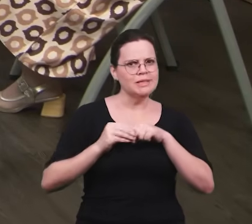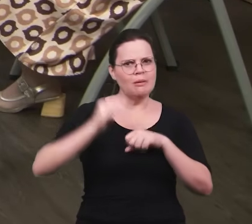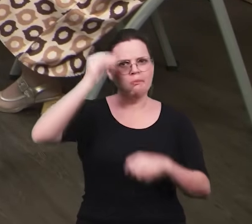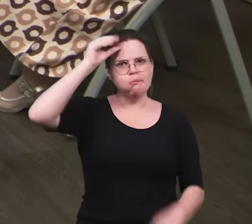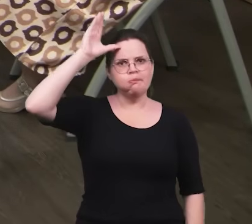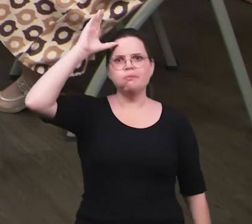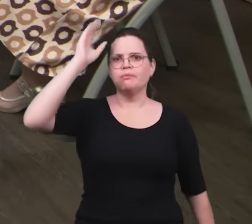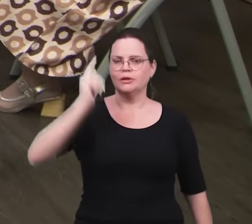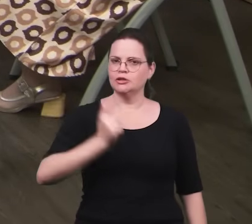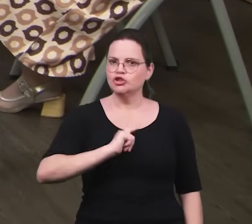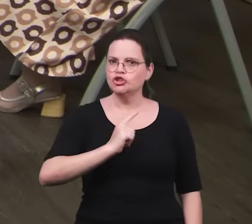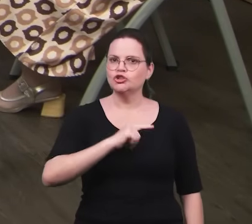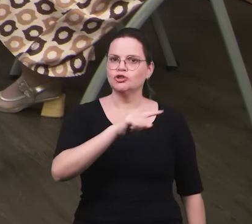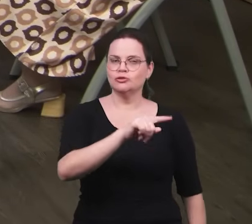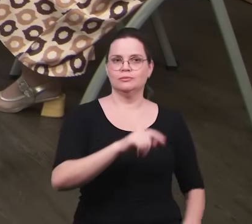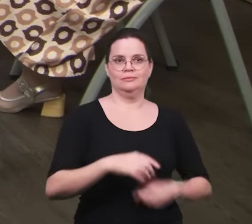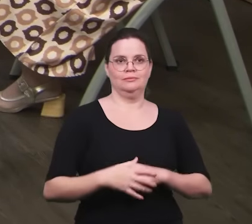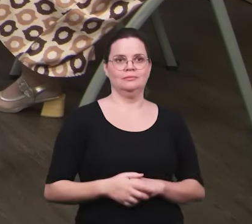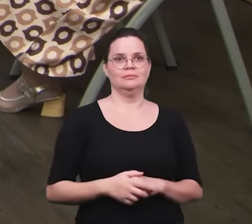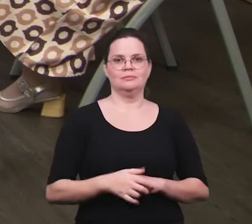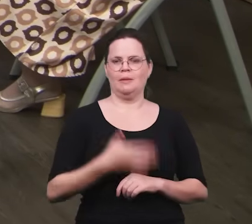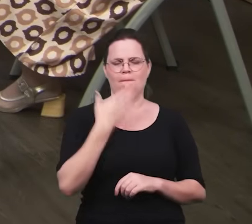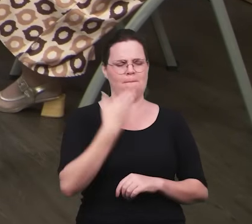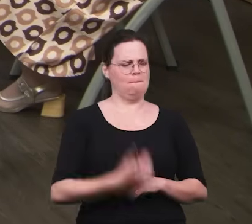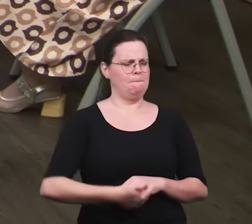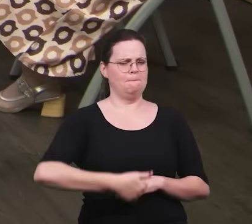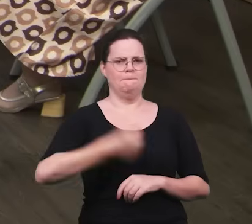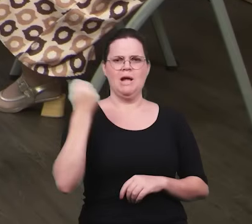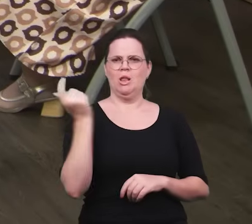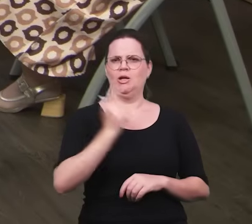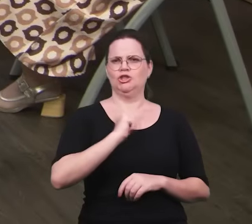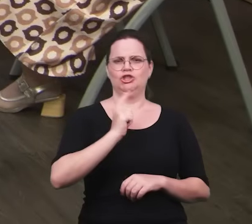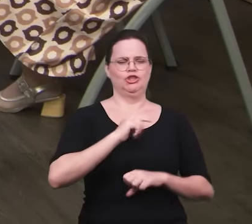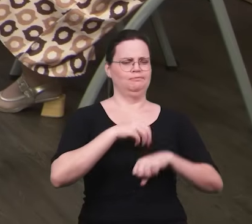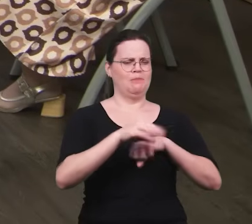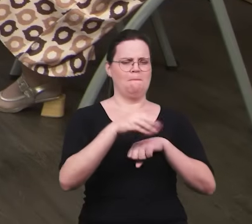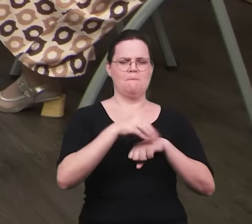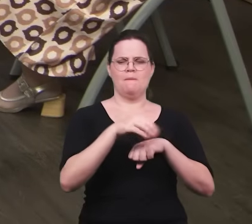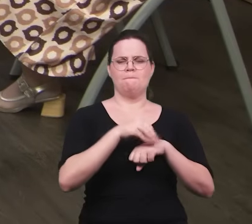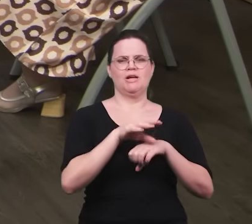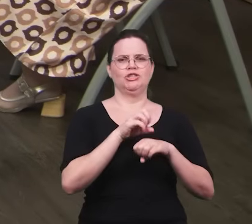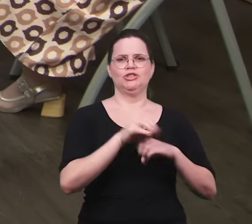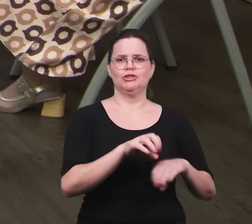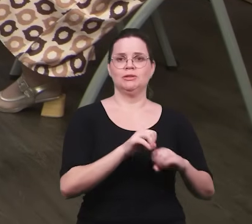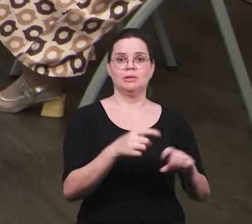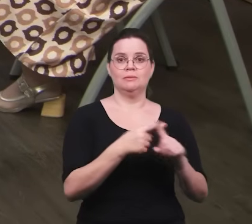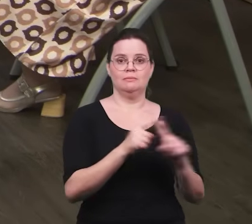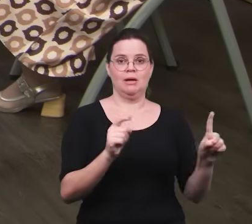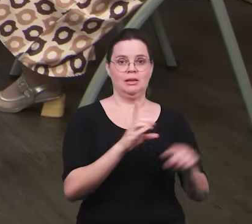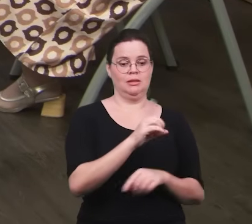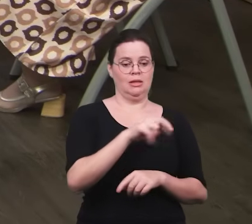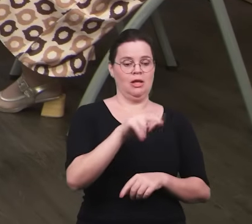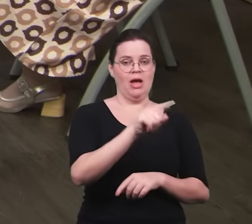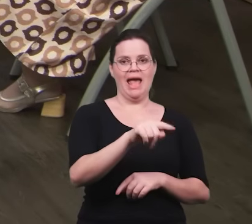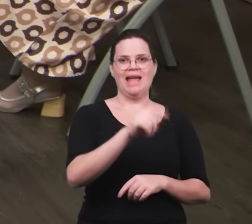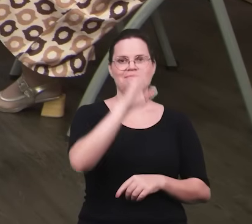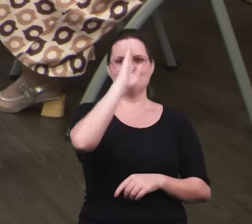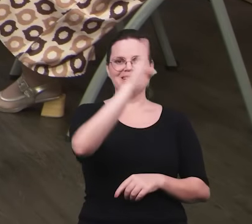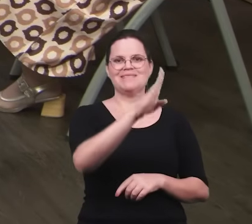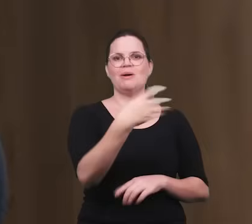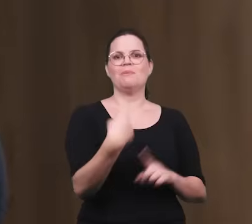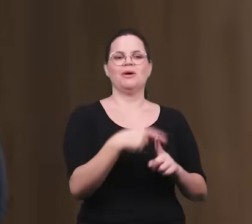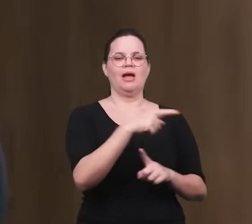ter a excelência ali do bom e do melhor do mundo na época, mas ele se destacou pela sua definição no